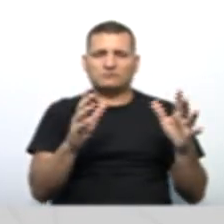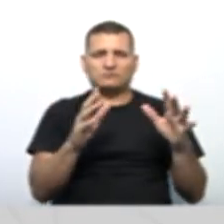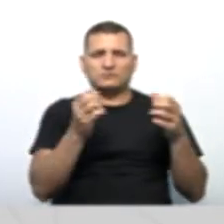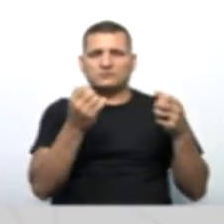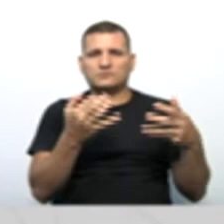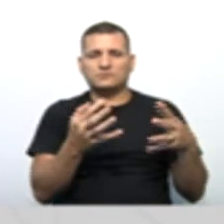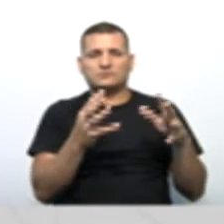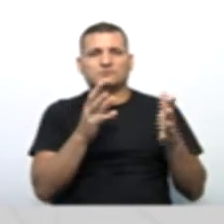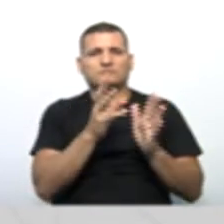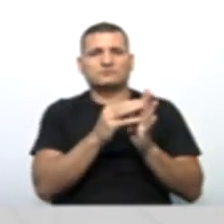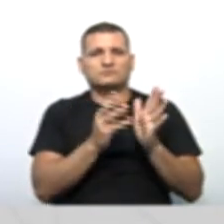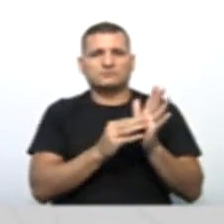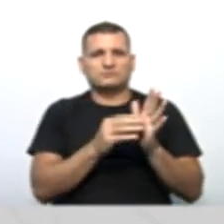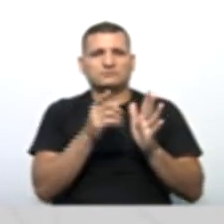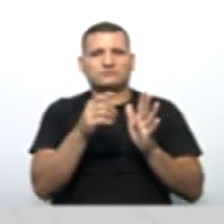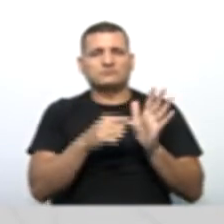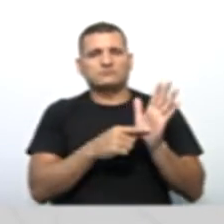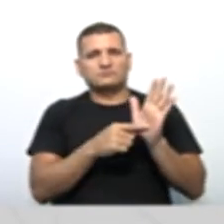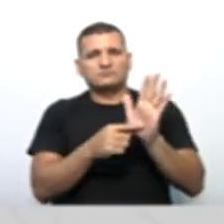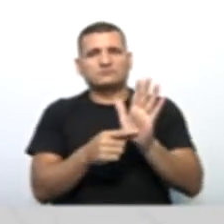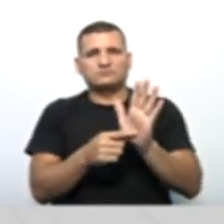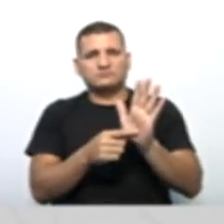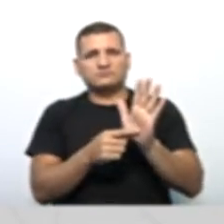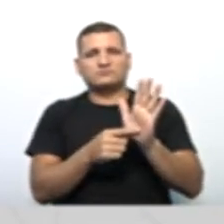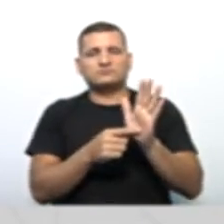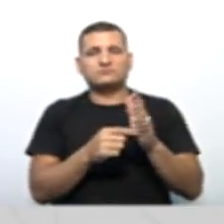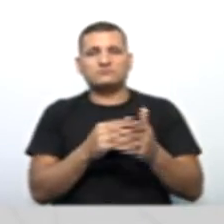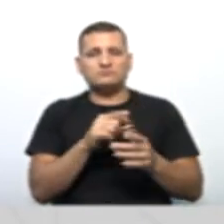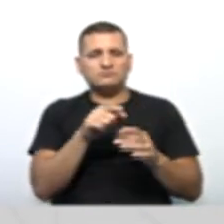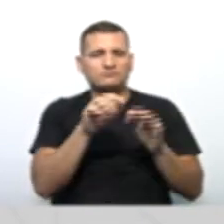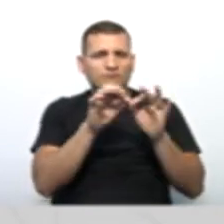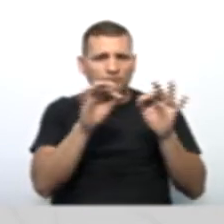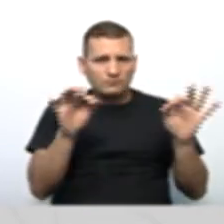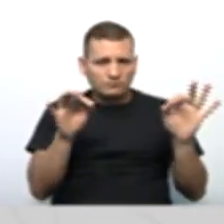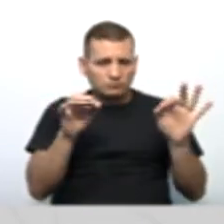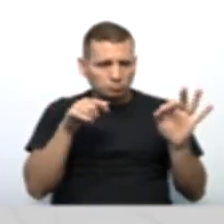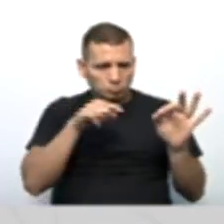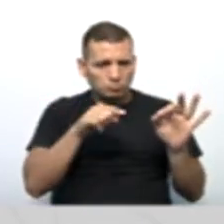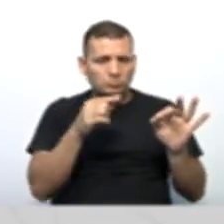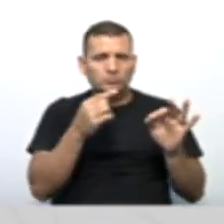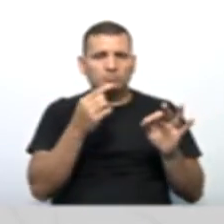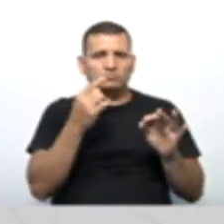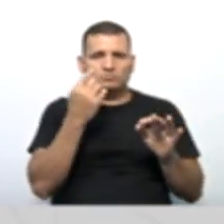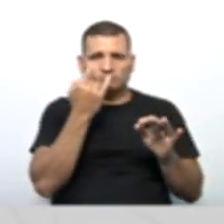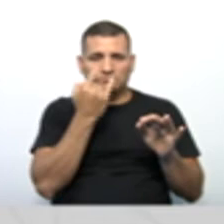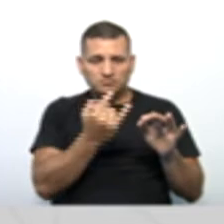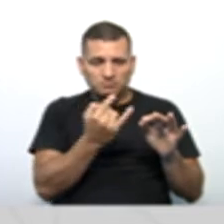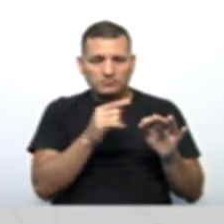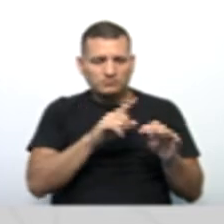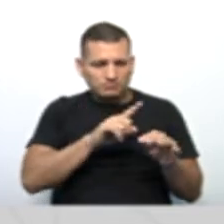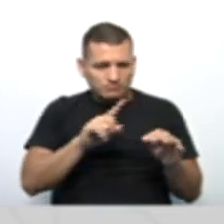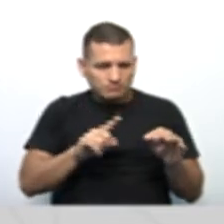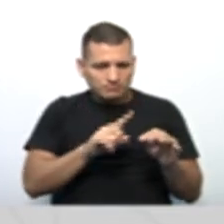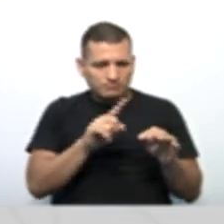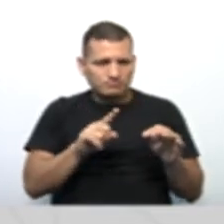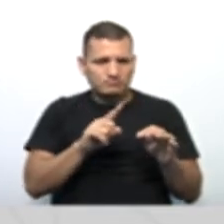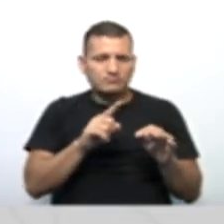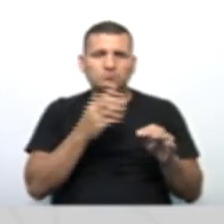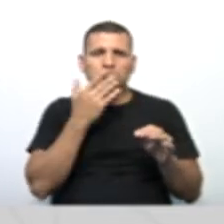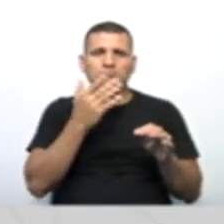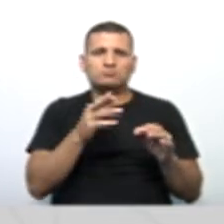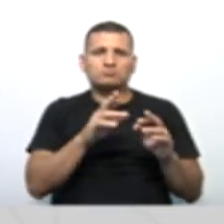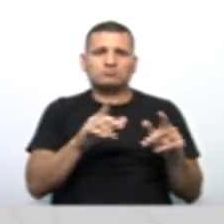tá tá demonstrando ele se identificou com aquela frase você já quando ele passar o mouse em cima daquela frase ela já muda de